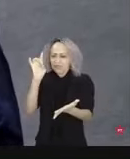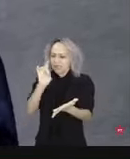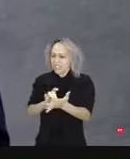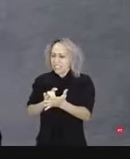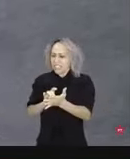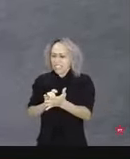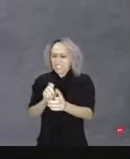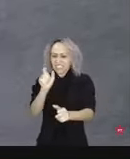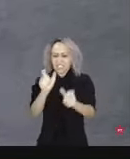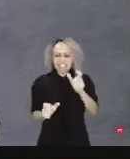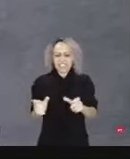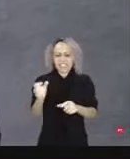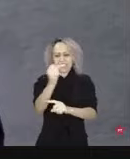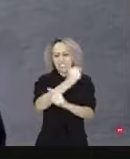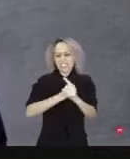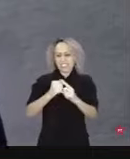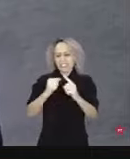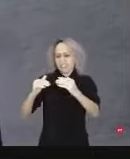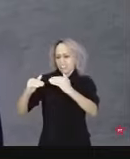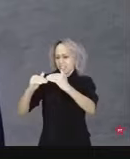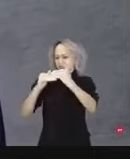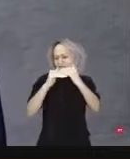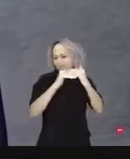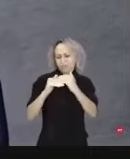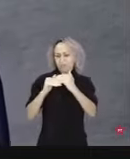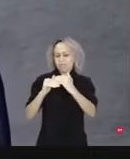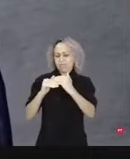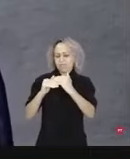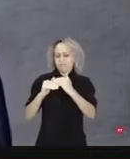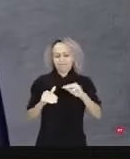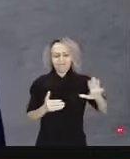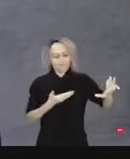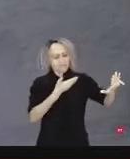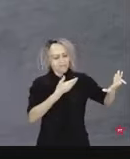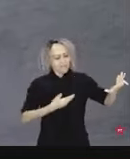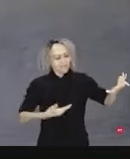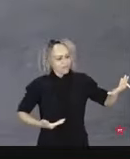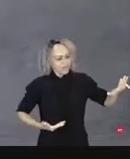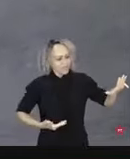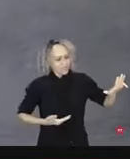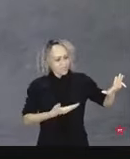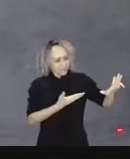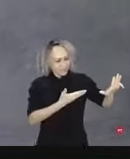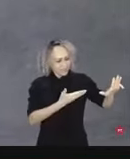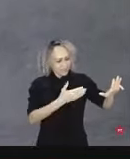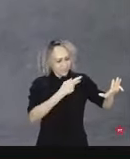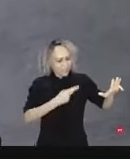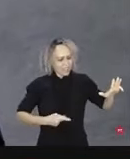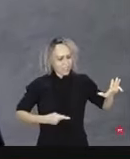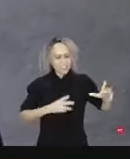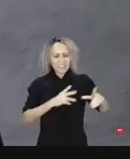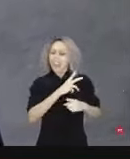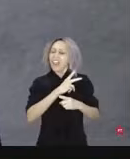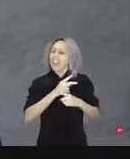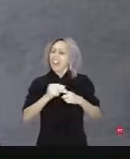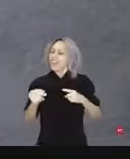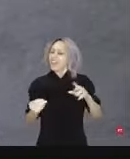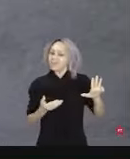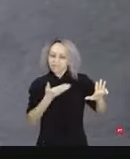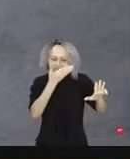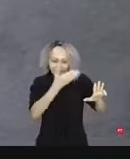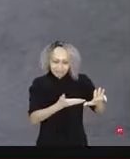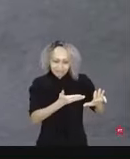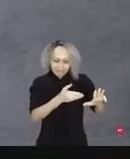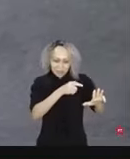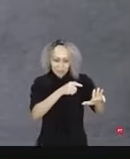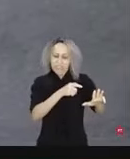igualdade social. Senhor presidente eleito Luiz Inácio Lula da Silva, Vossa Excelência foi